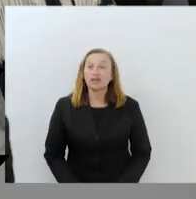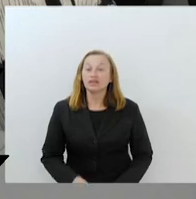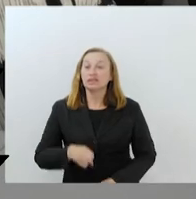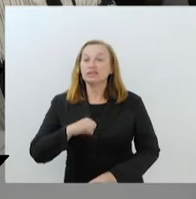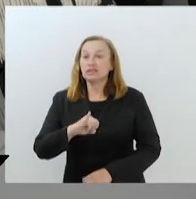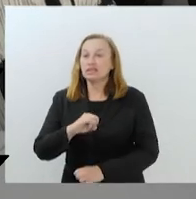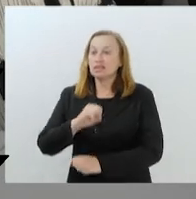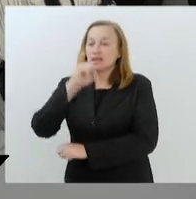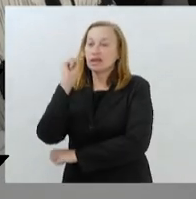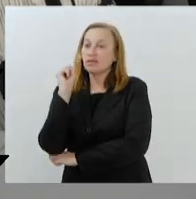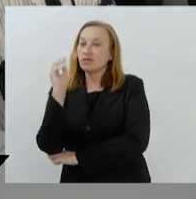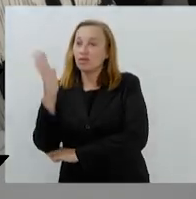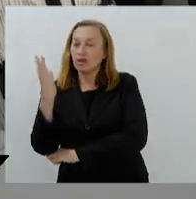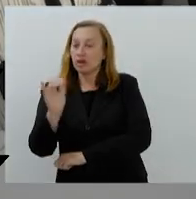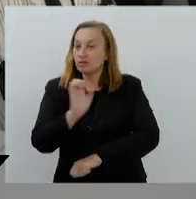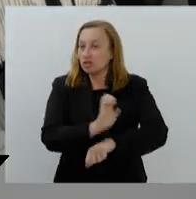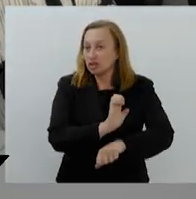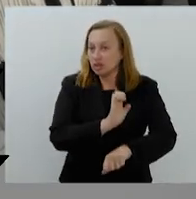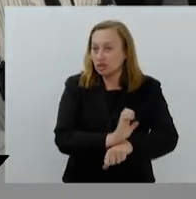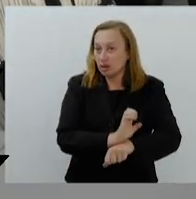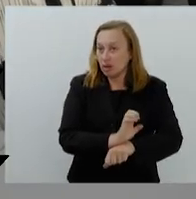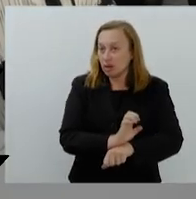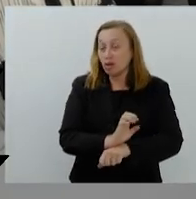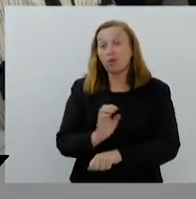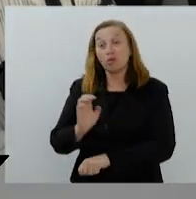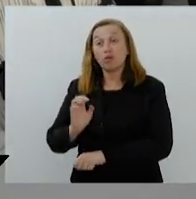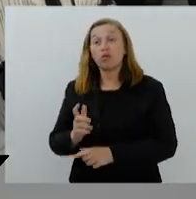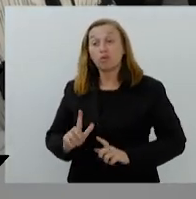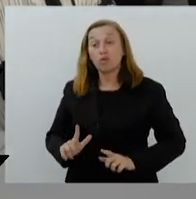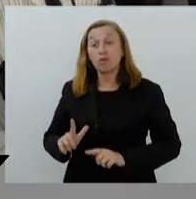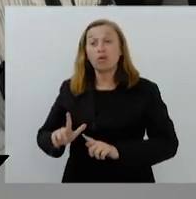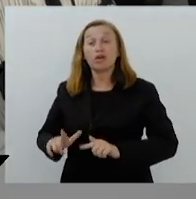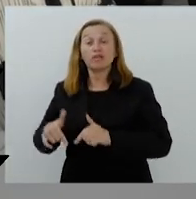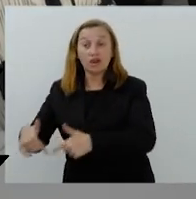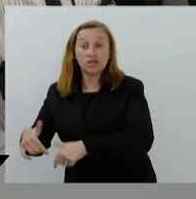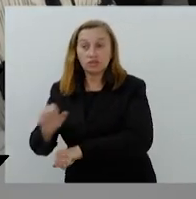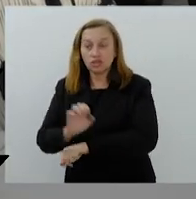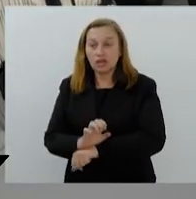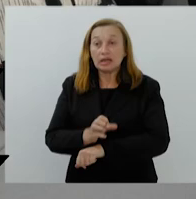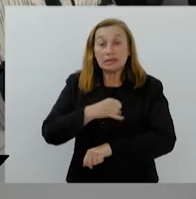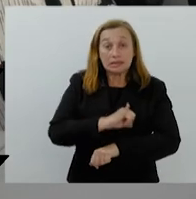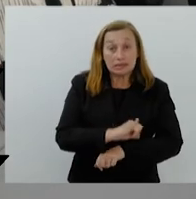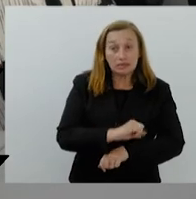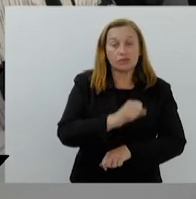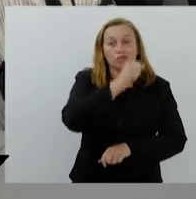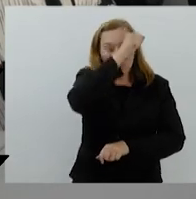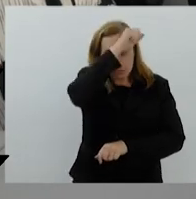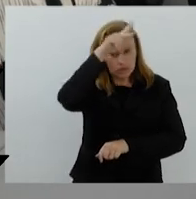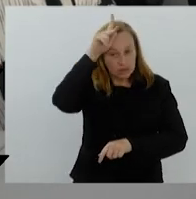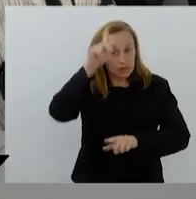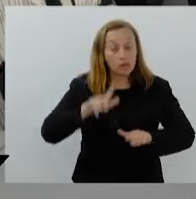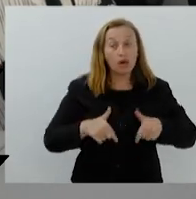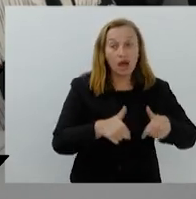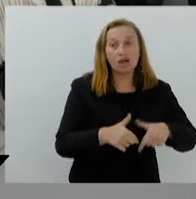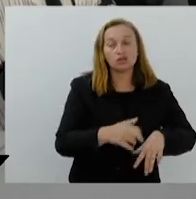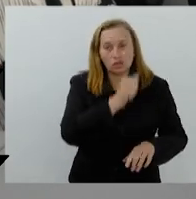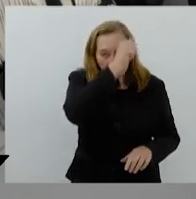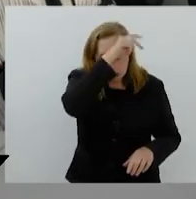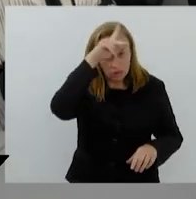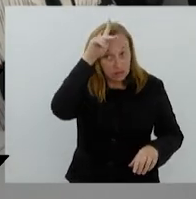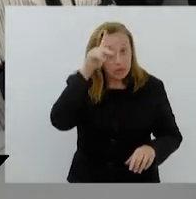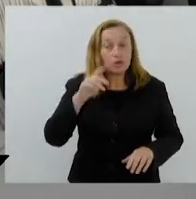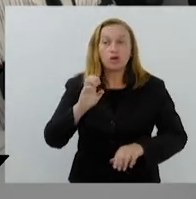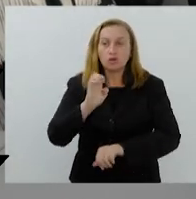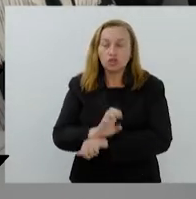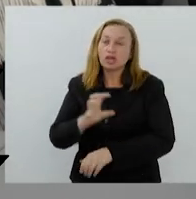Estado fazer a concessão. Se for municipal, cabe ao município. E o Estado pode fazer o